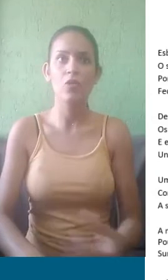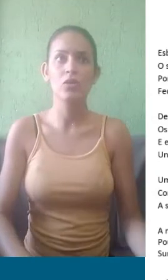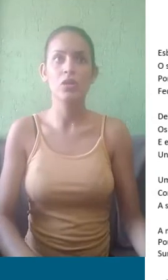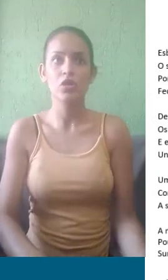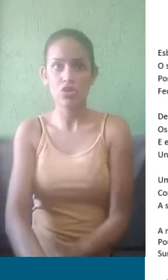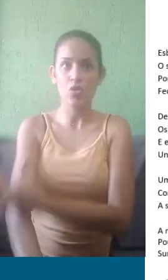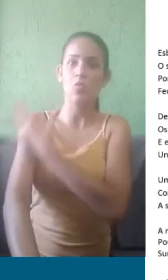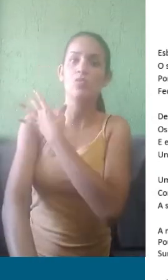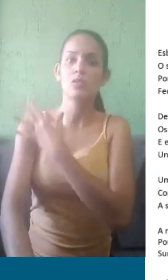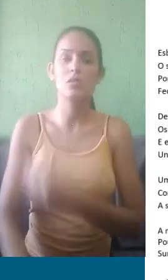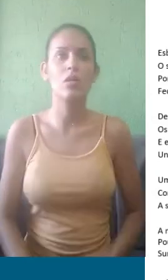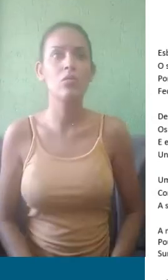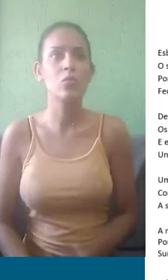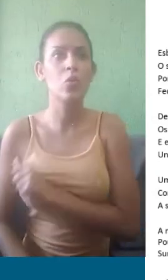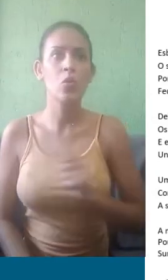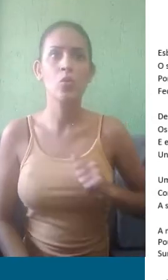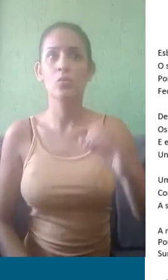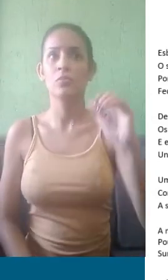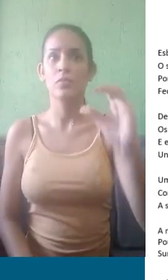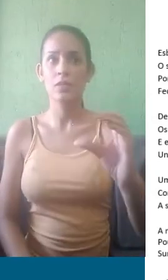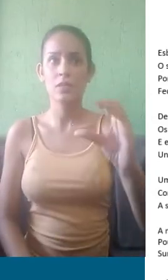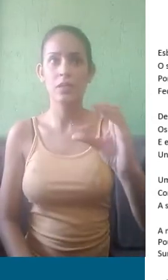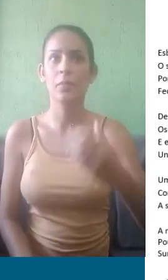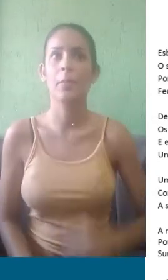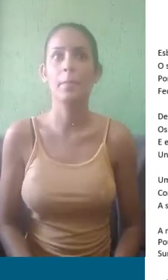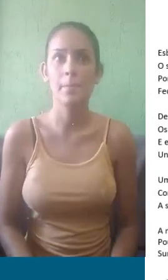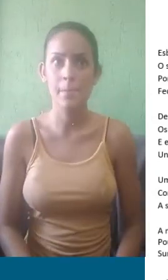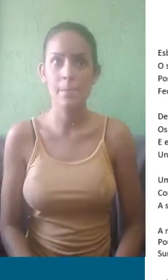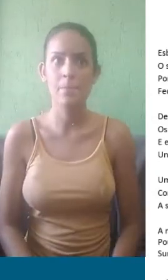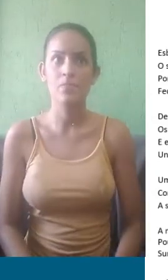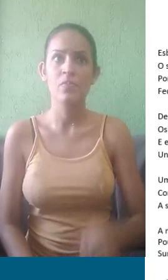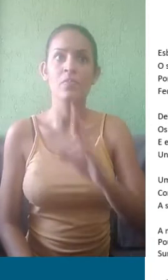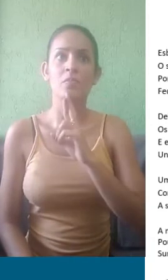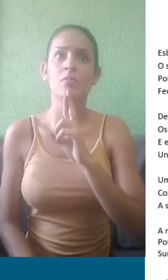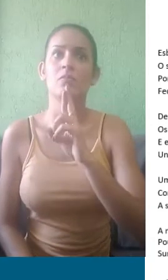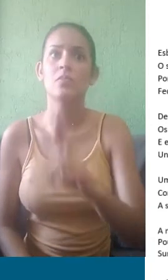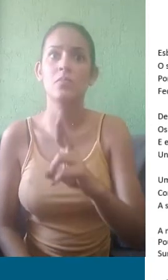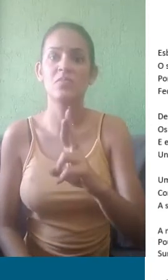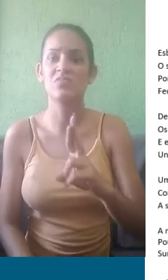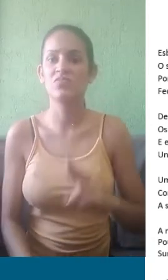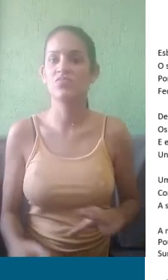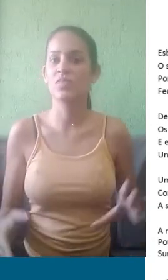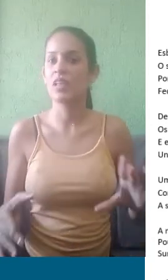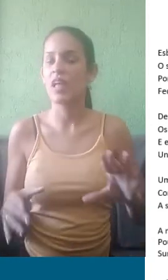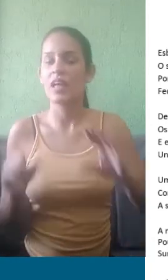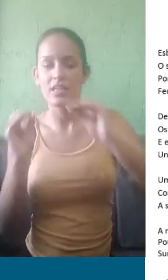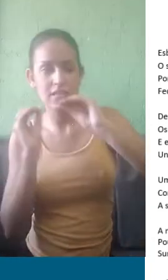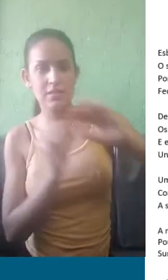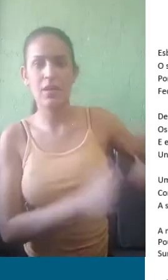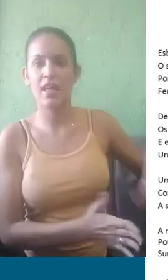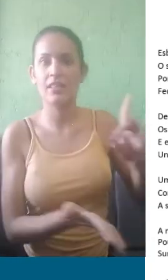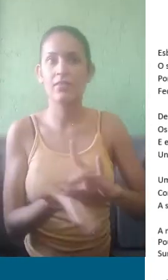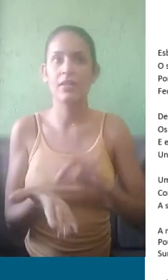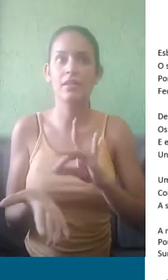lírico, letra C, a retórica ornamental desvinculada da realidade, letra D, o uso da